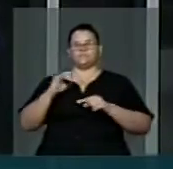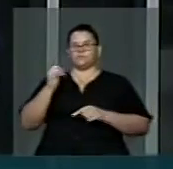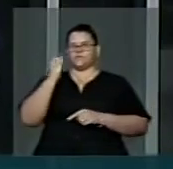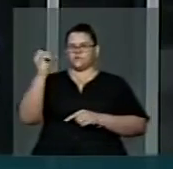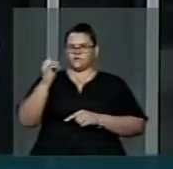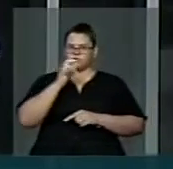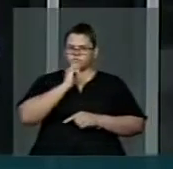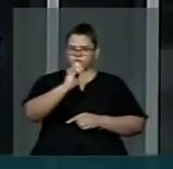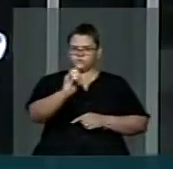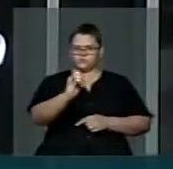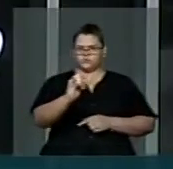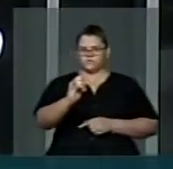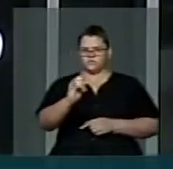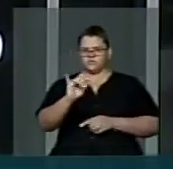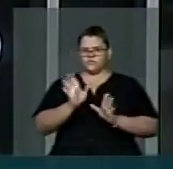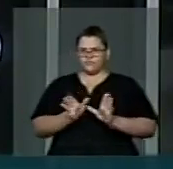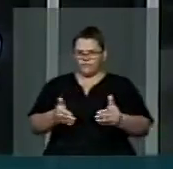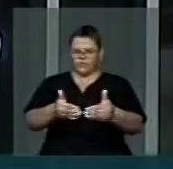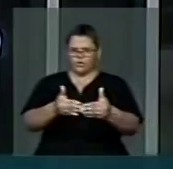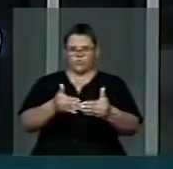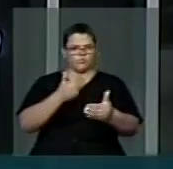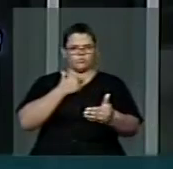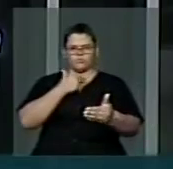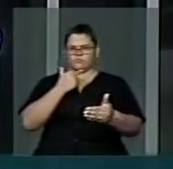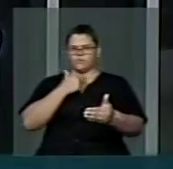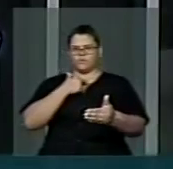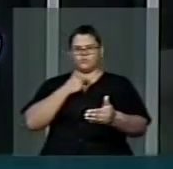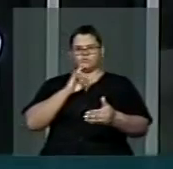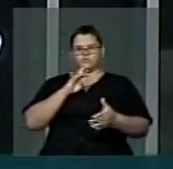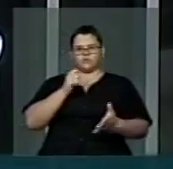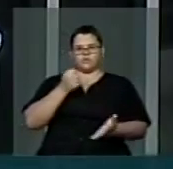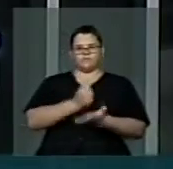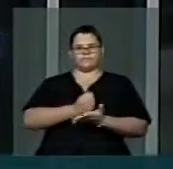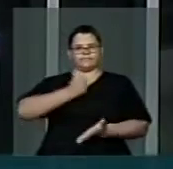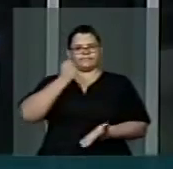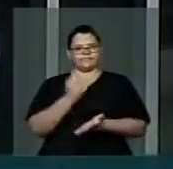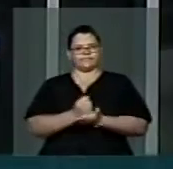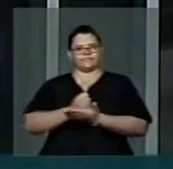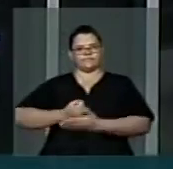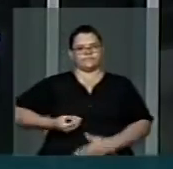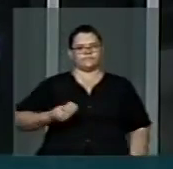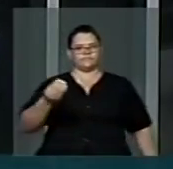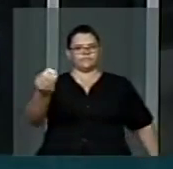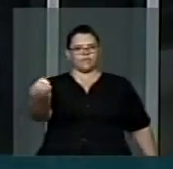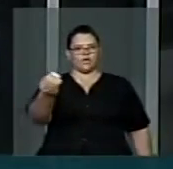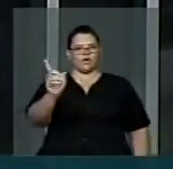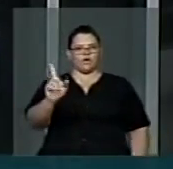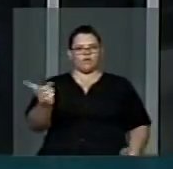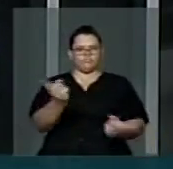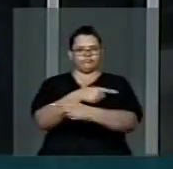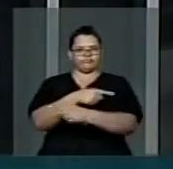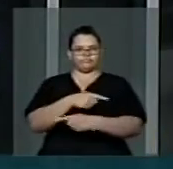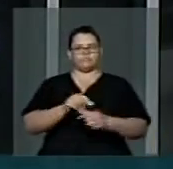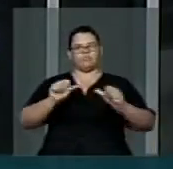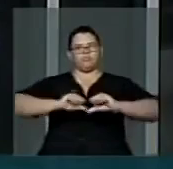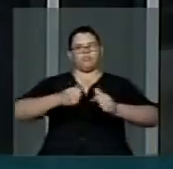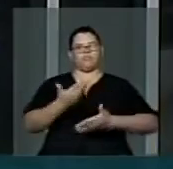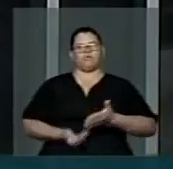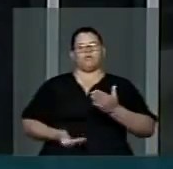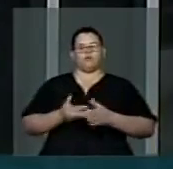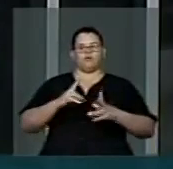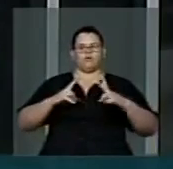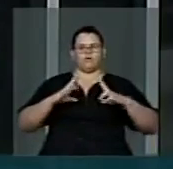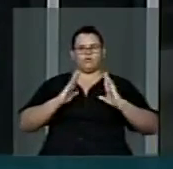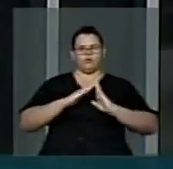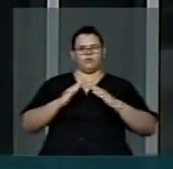de trabalho não pode ser apontado simplesmente carimbado como uma distorção do ensino privado. Pelo contrário,